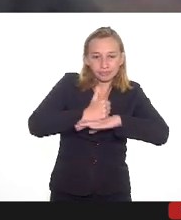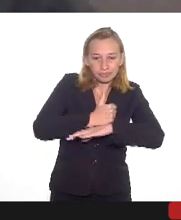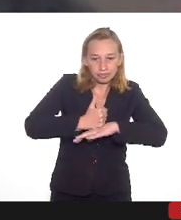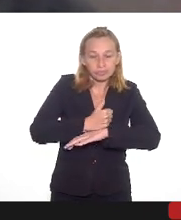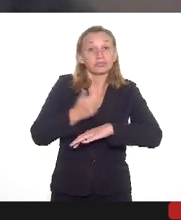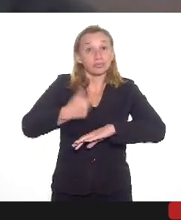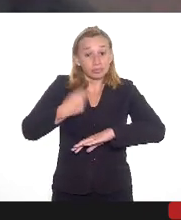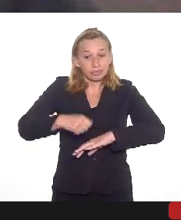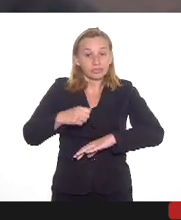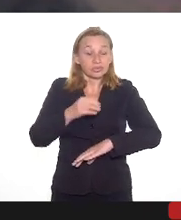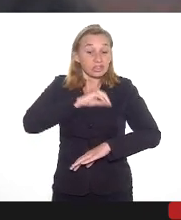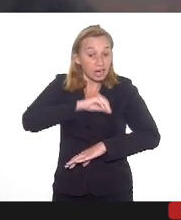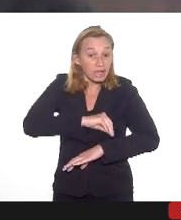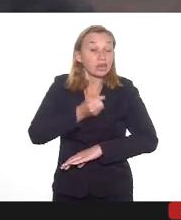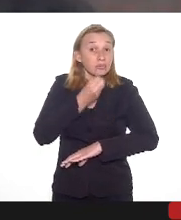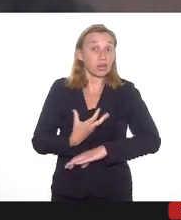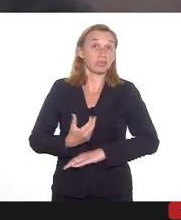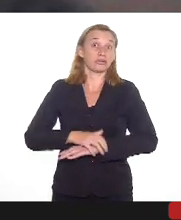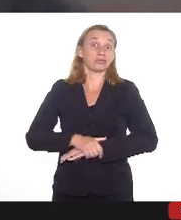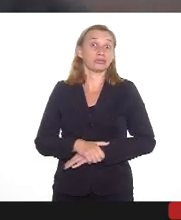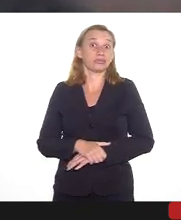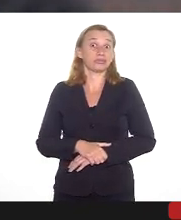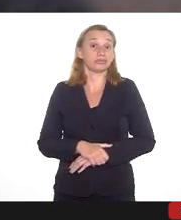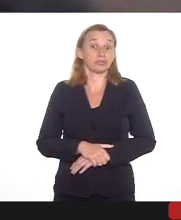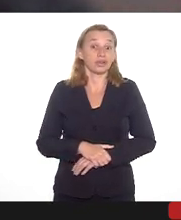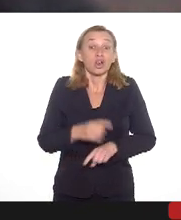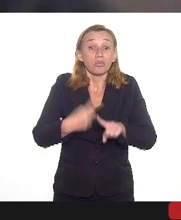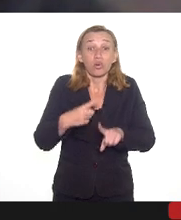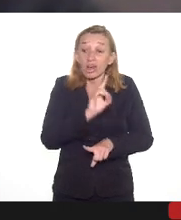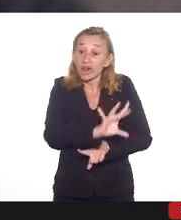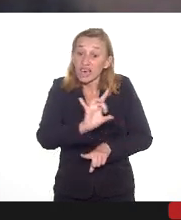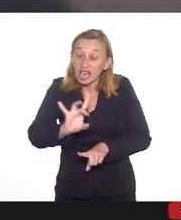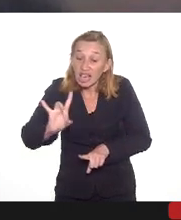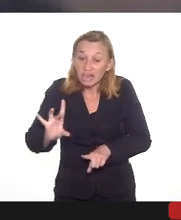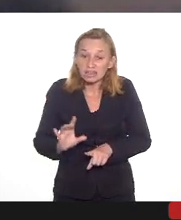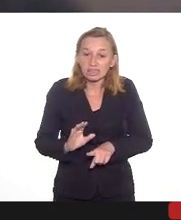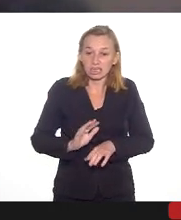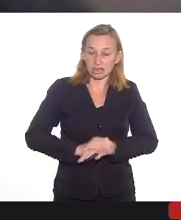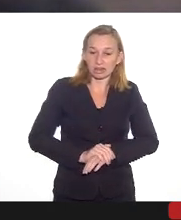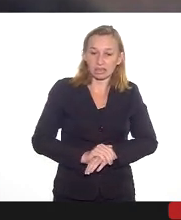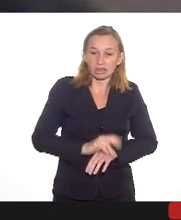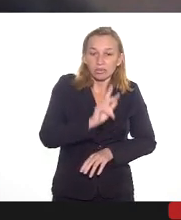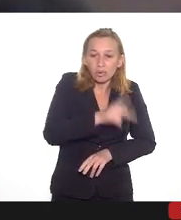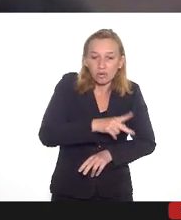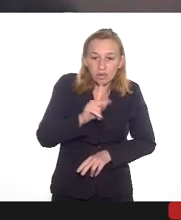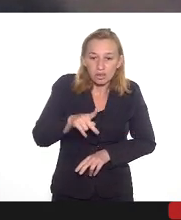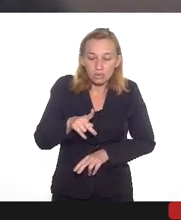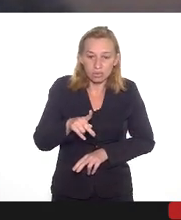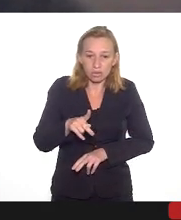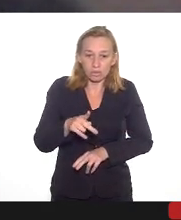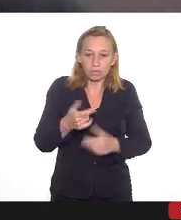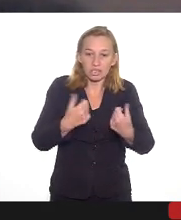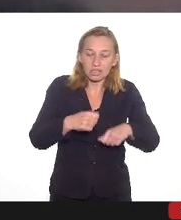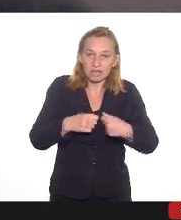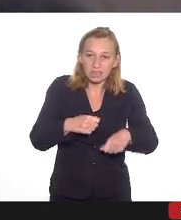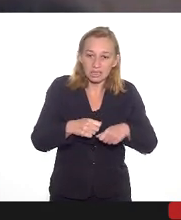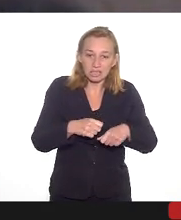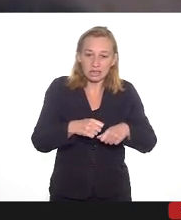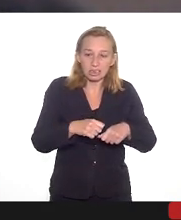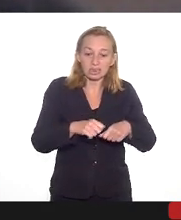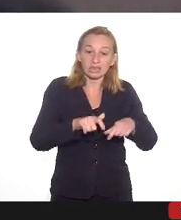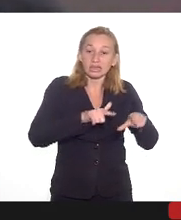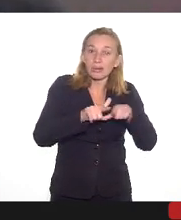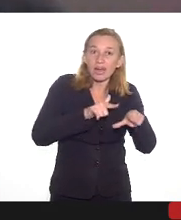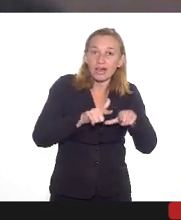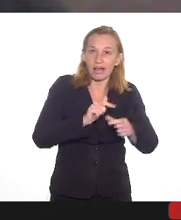condições de salariais adequadas. Porque cada turma a mais que um professor tem que pegar, cada